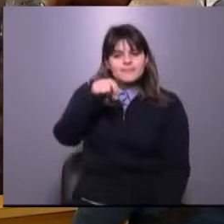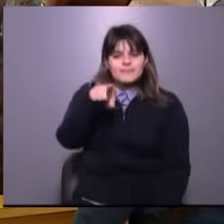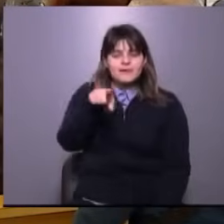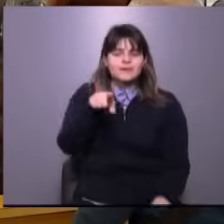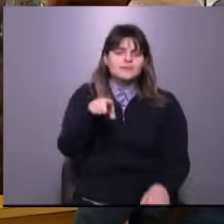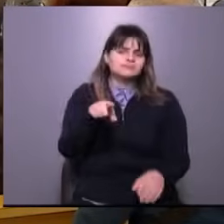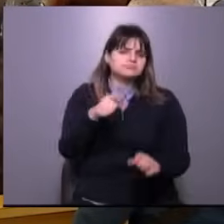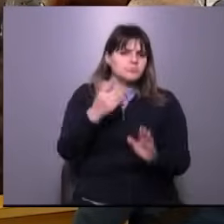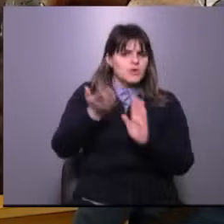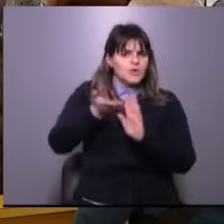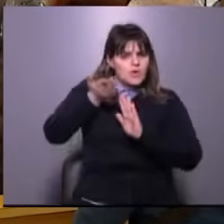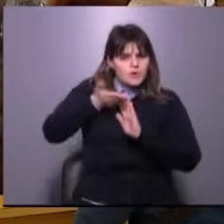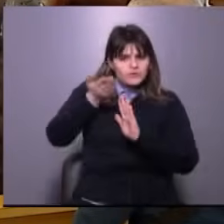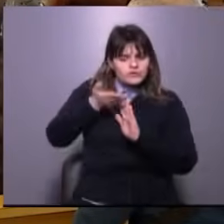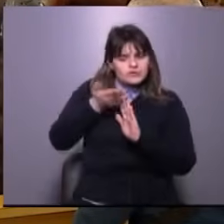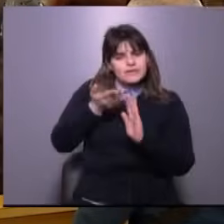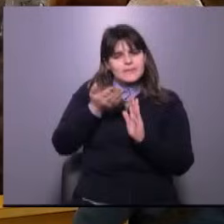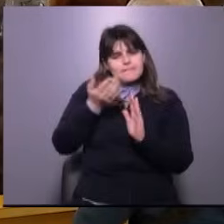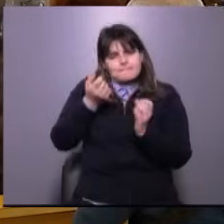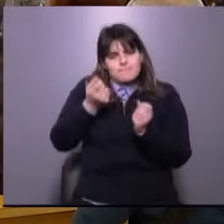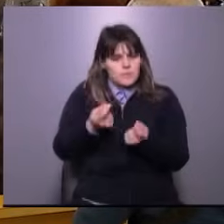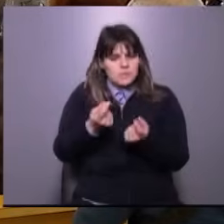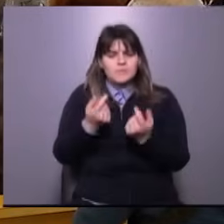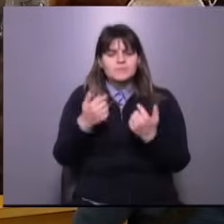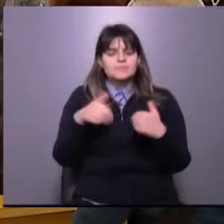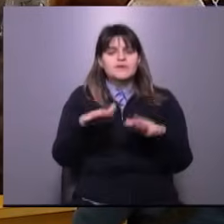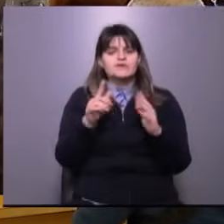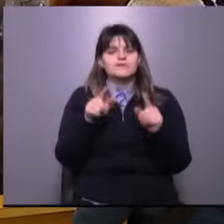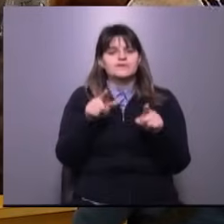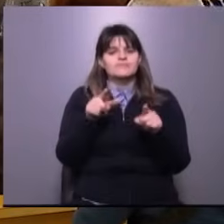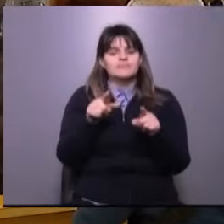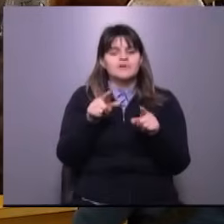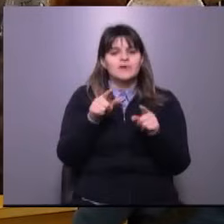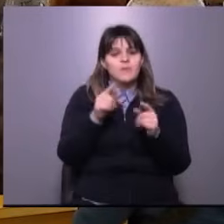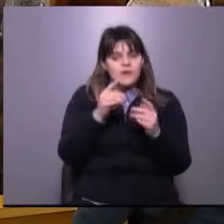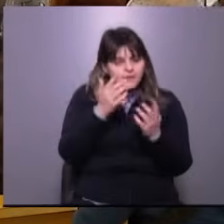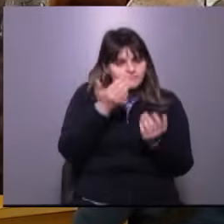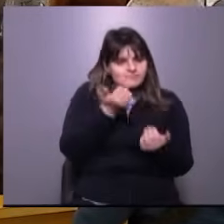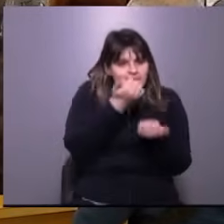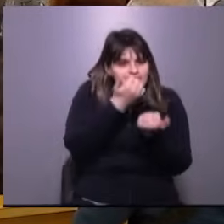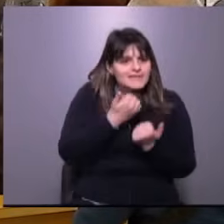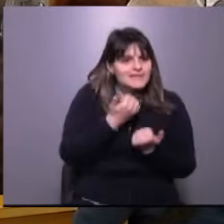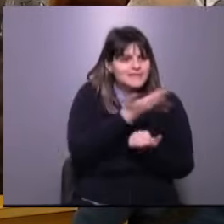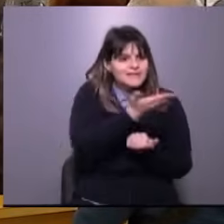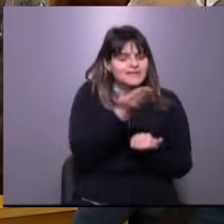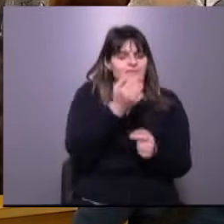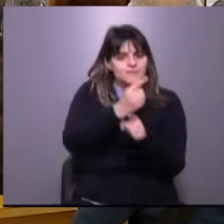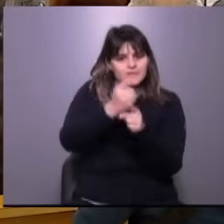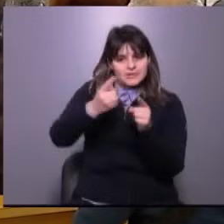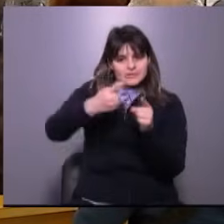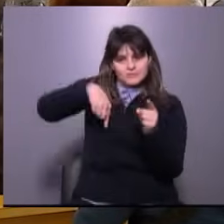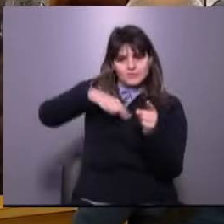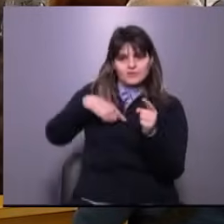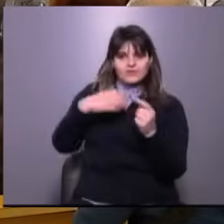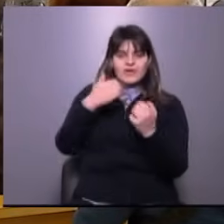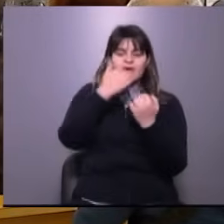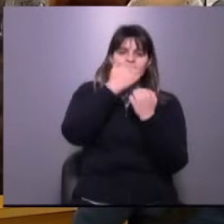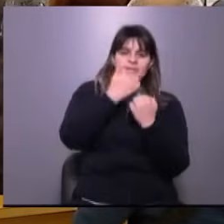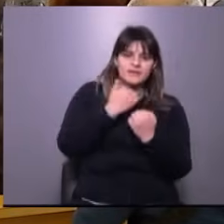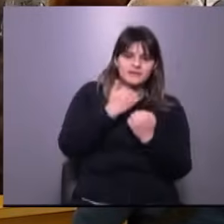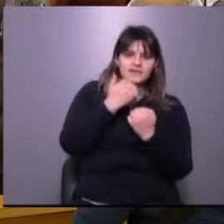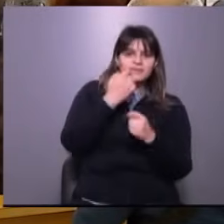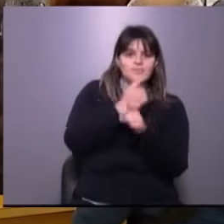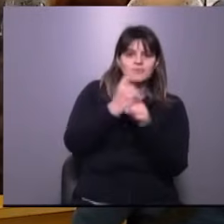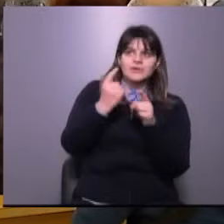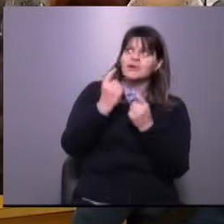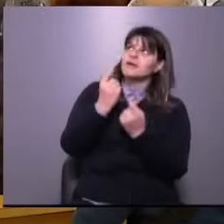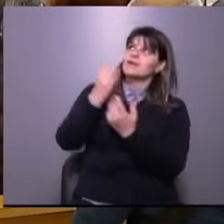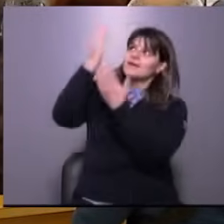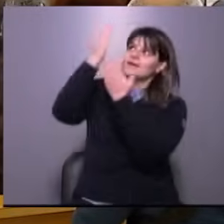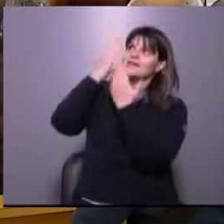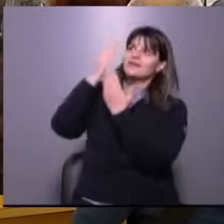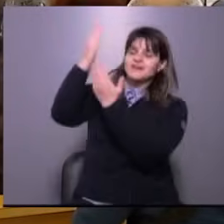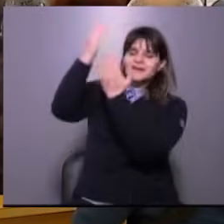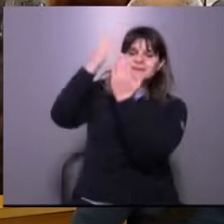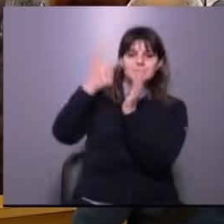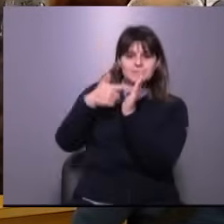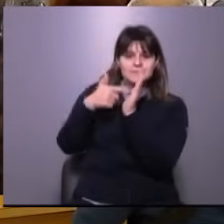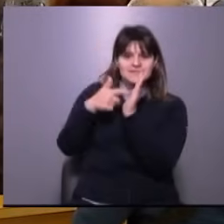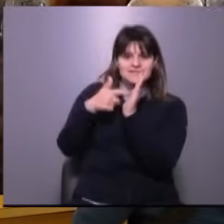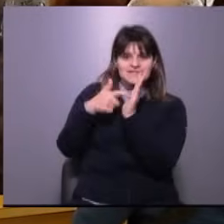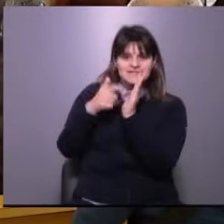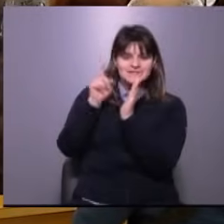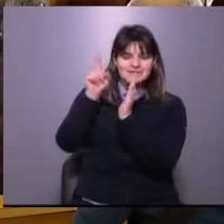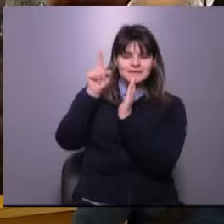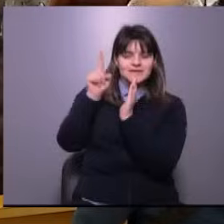acompanhada por uma não menos urgente exortação à conversão. É que se o motivo da nossa alegria é que o Senhor está